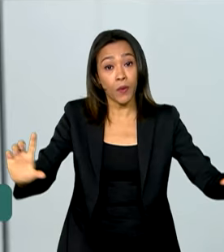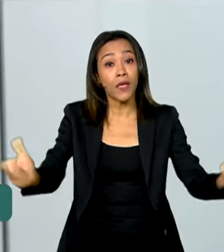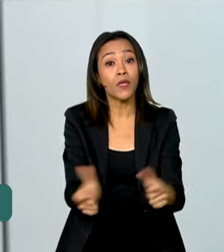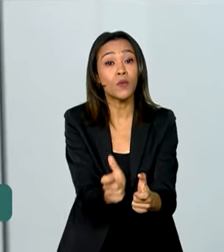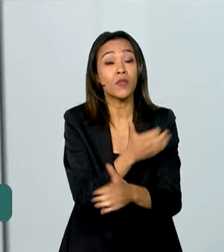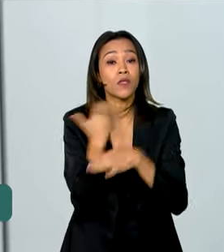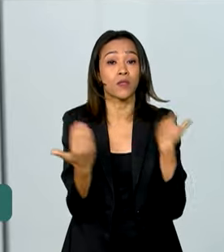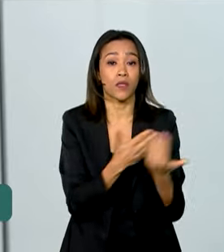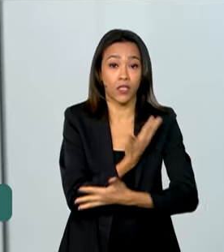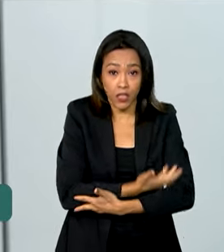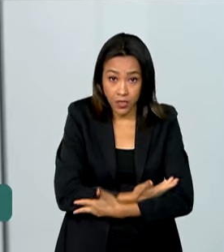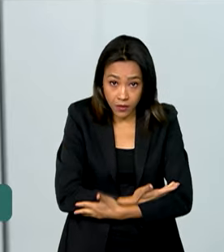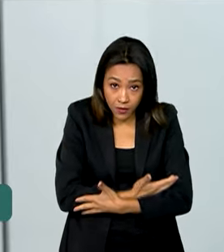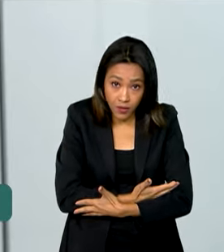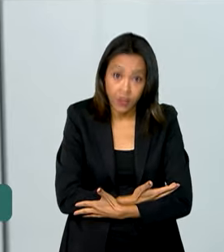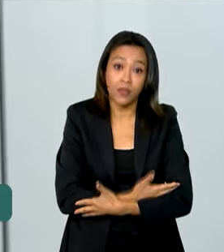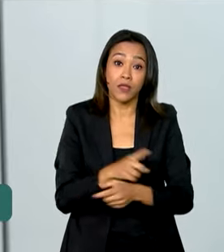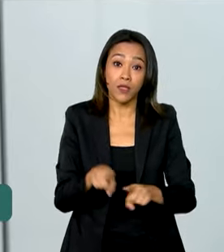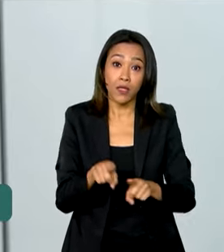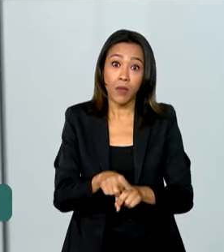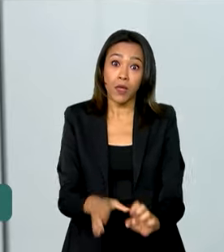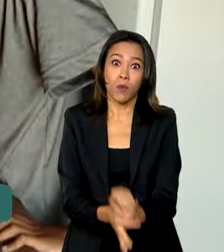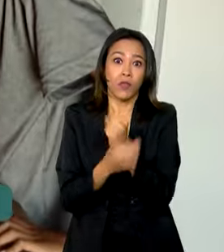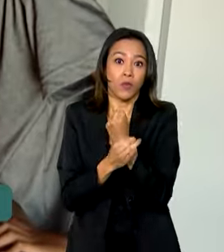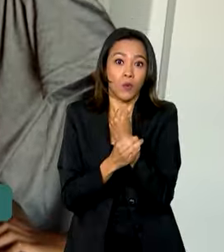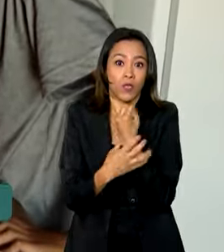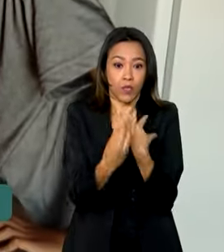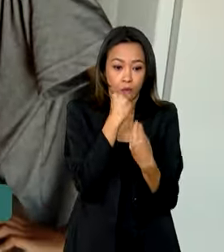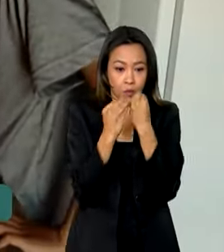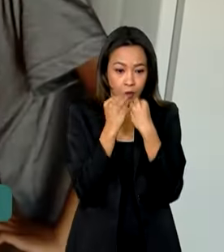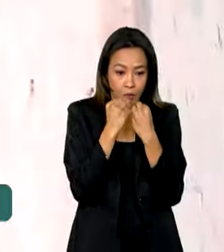mortalidade infantil e no aumento da segurança alimentar.